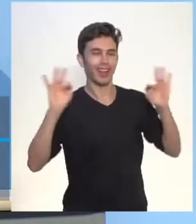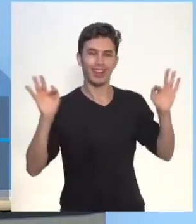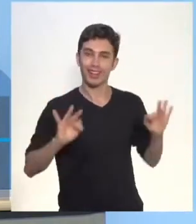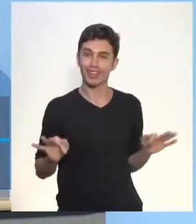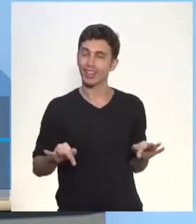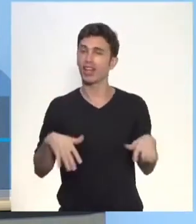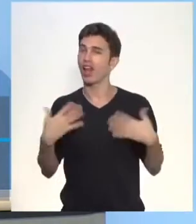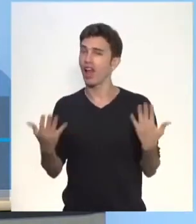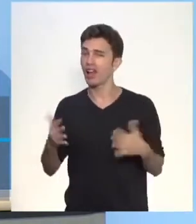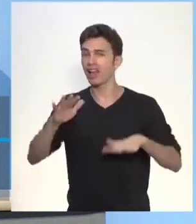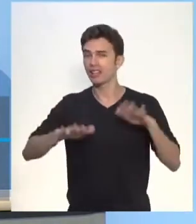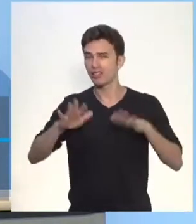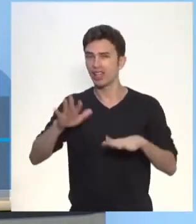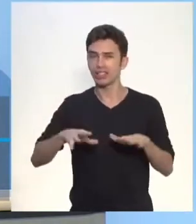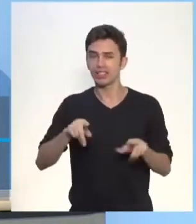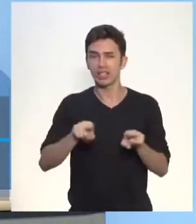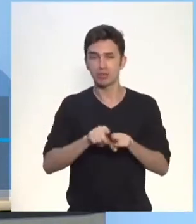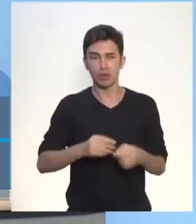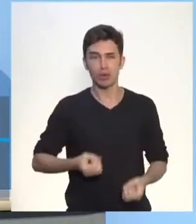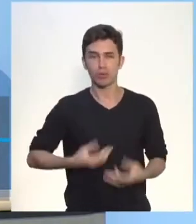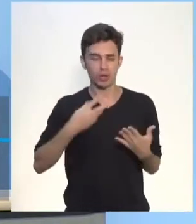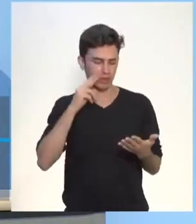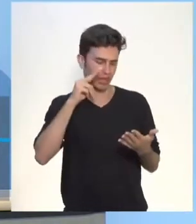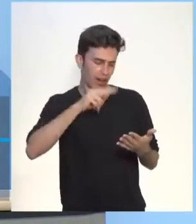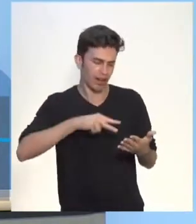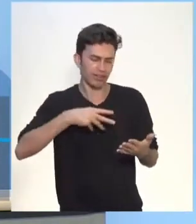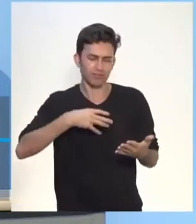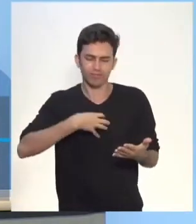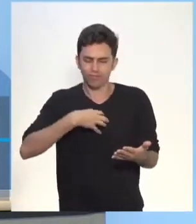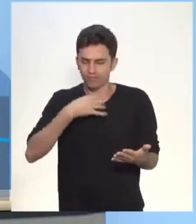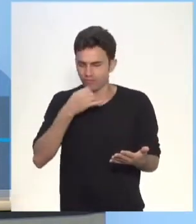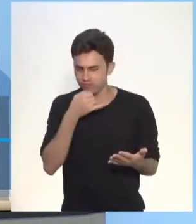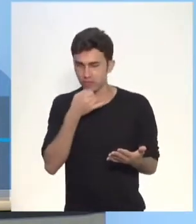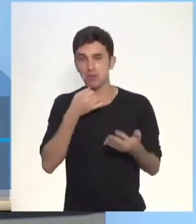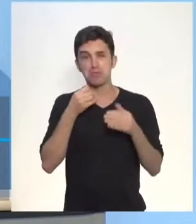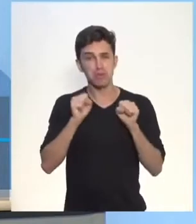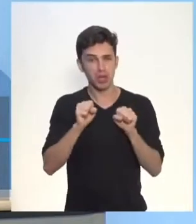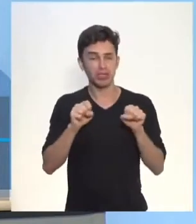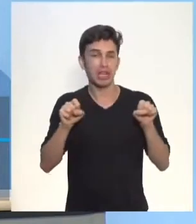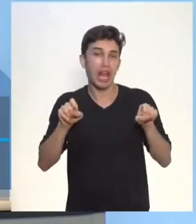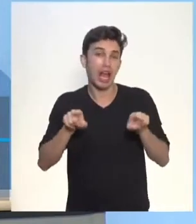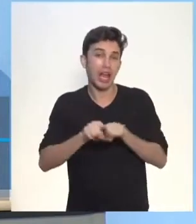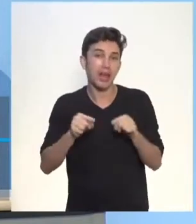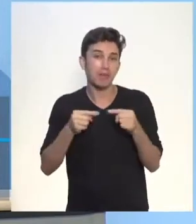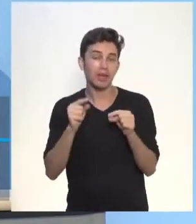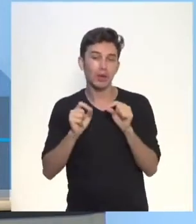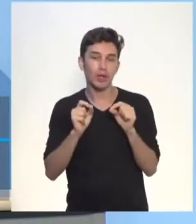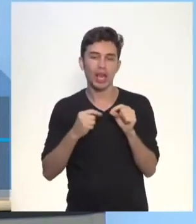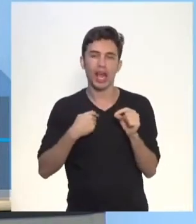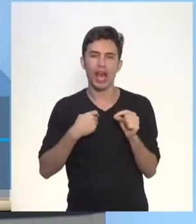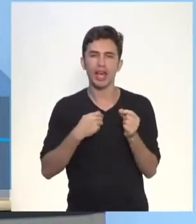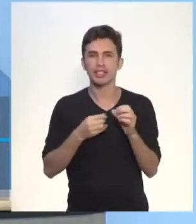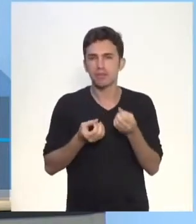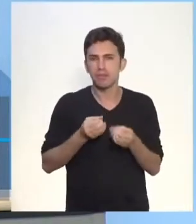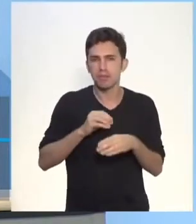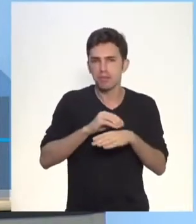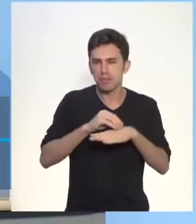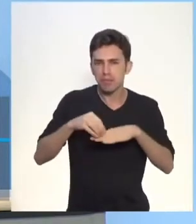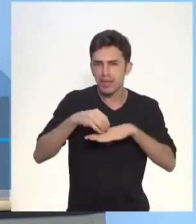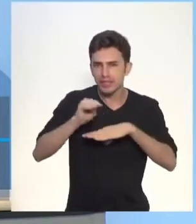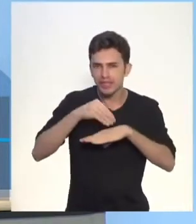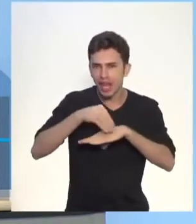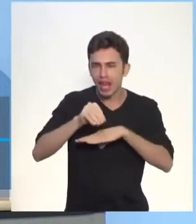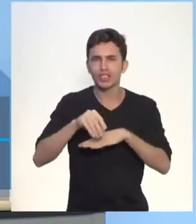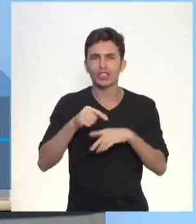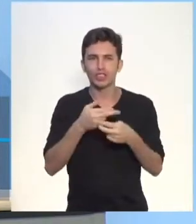do poema também até tristeza. E é através da linguagem ou das expressões que nós encontramos no poema que eles nos